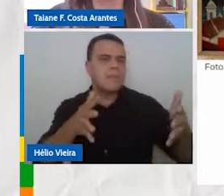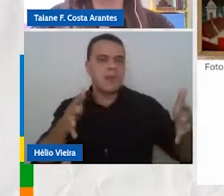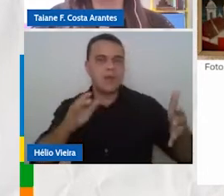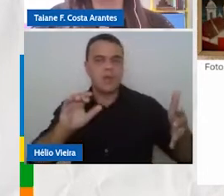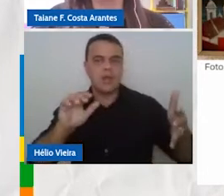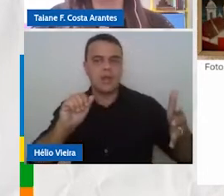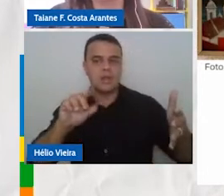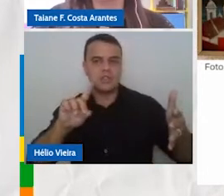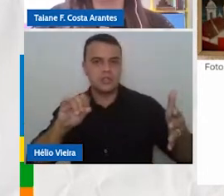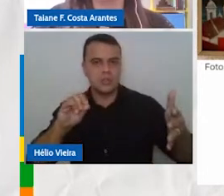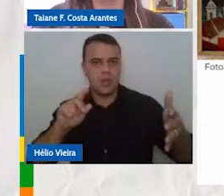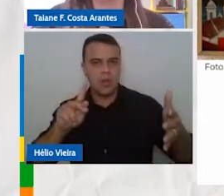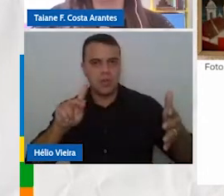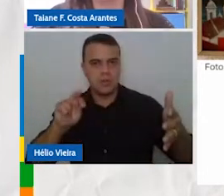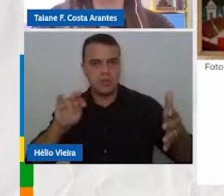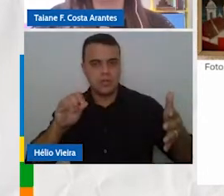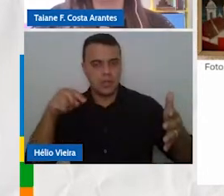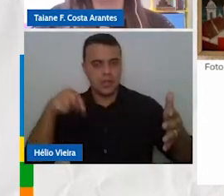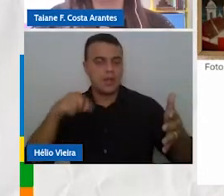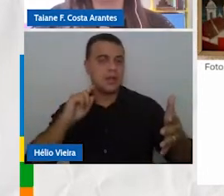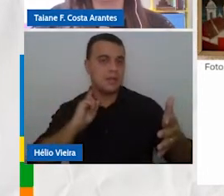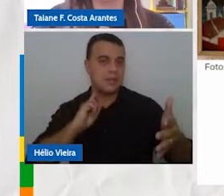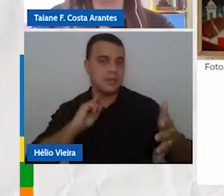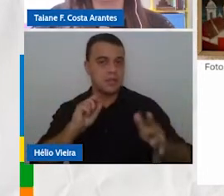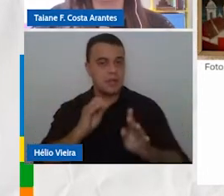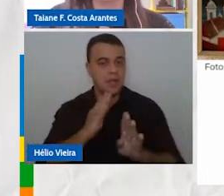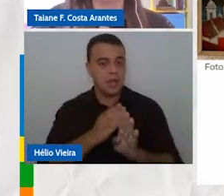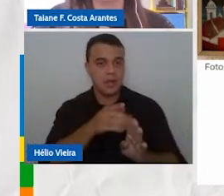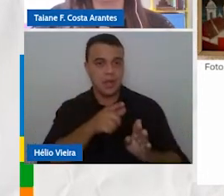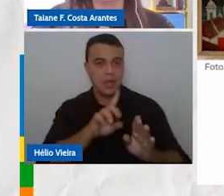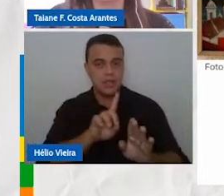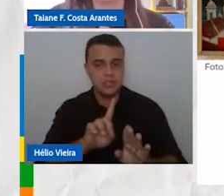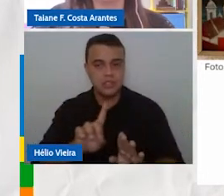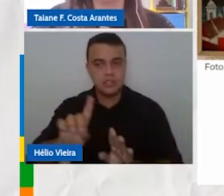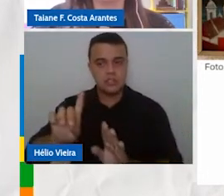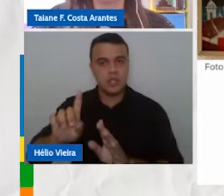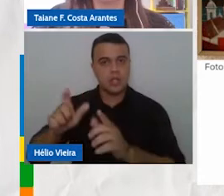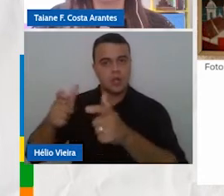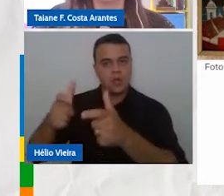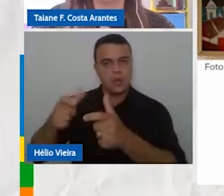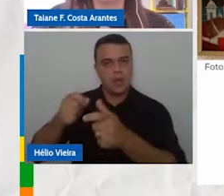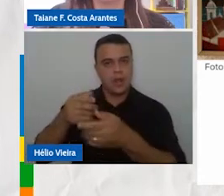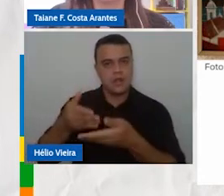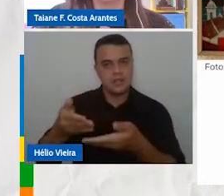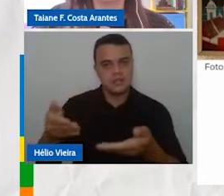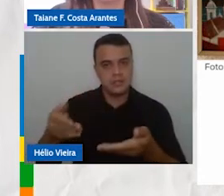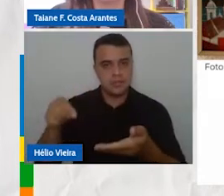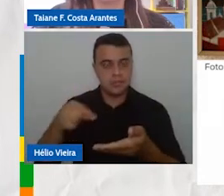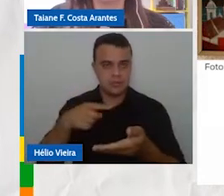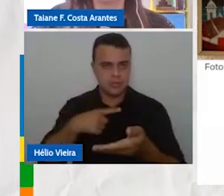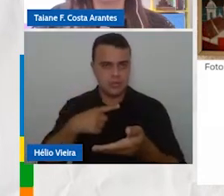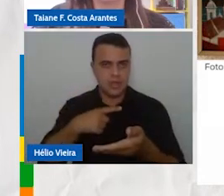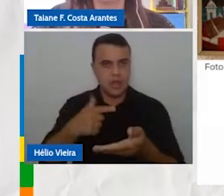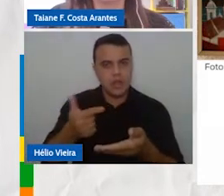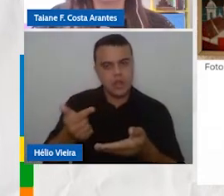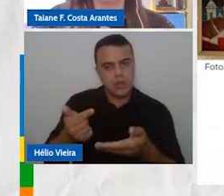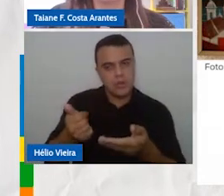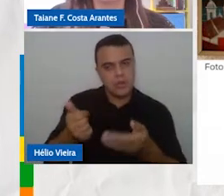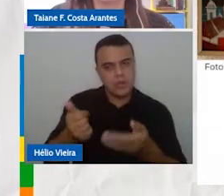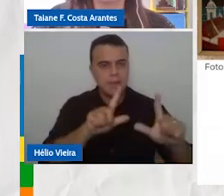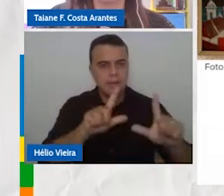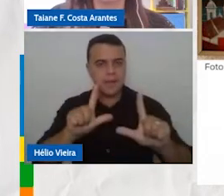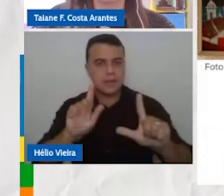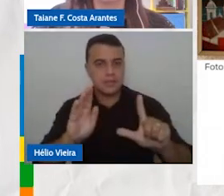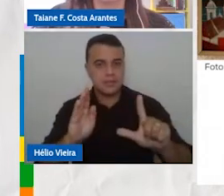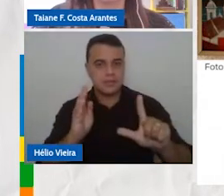Cândido Portinari em Minas Gerais e encontra-se à direita do balcão de recepção. Composto por 12 placas de